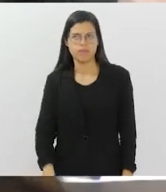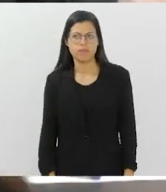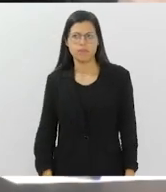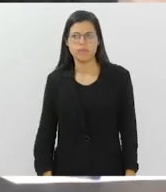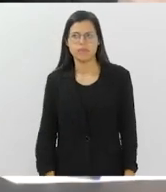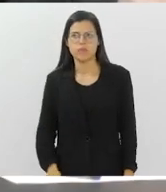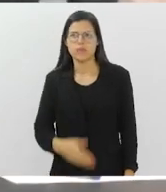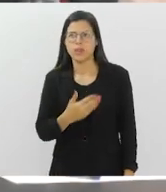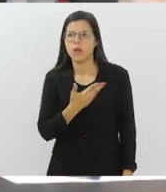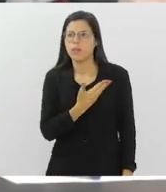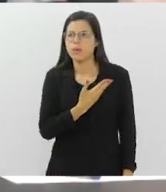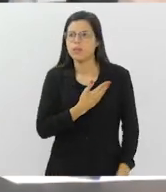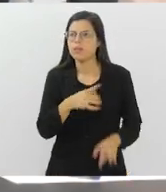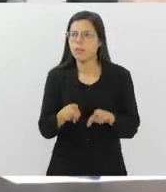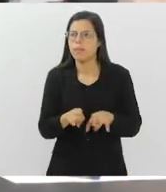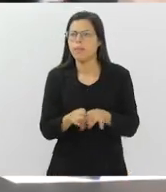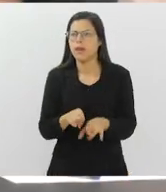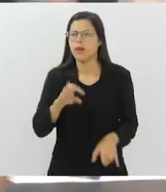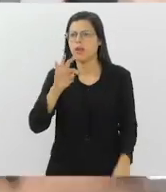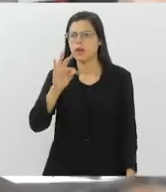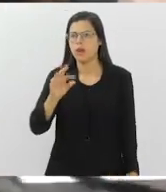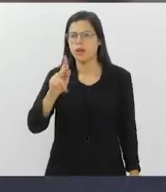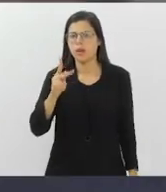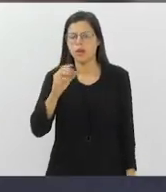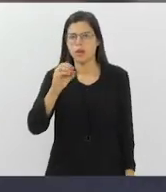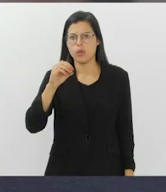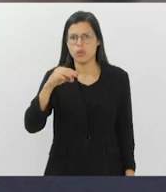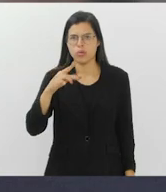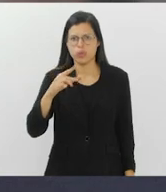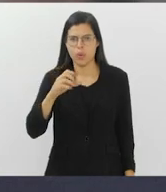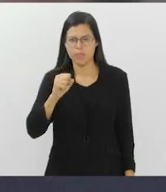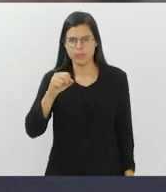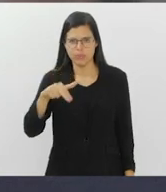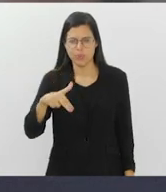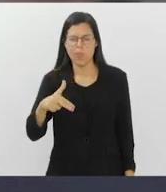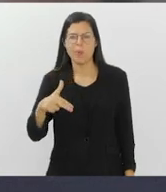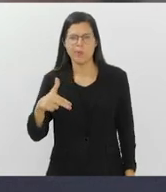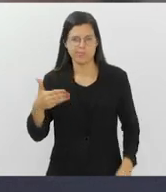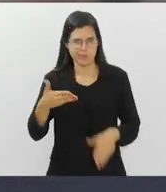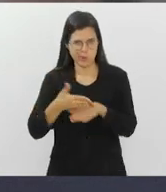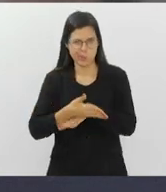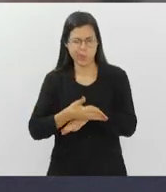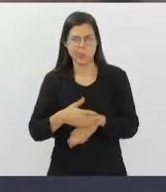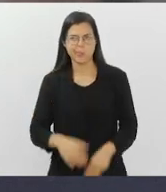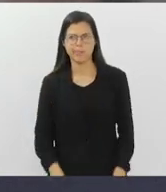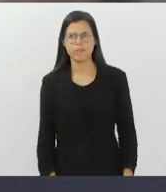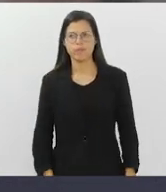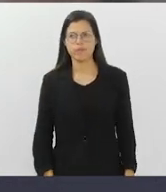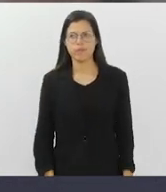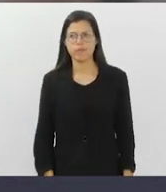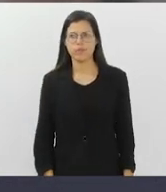Thompson está aí? Cadê o Thompson? Um abraço também ao querido amigo que chegou também.